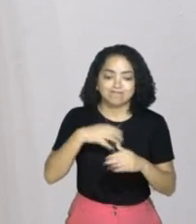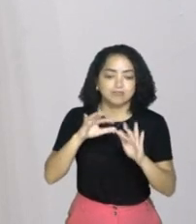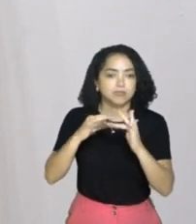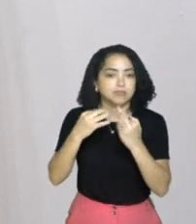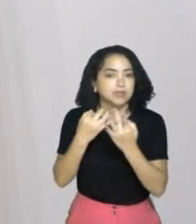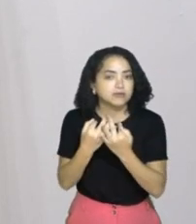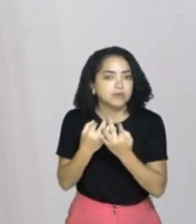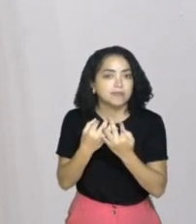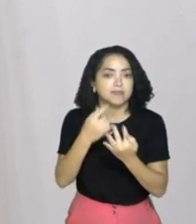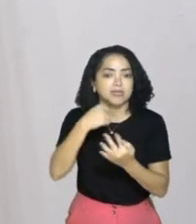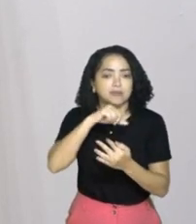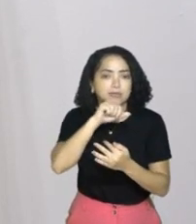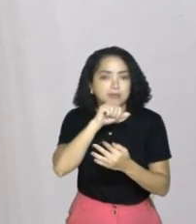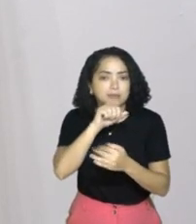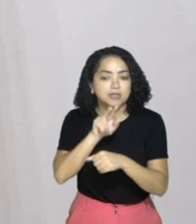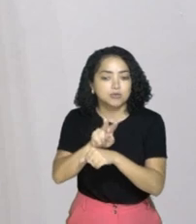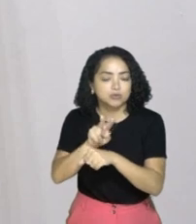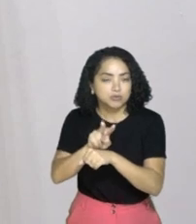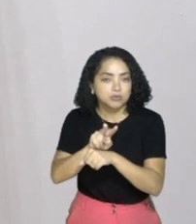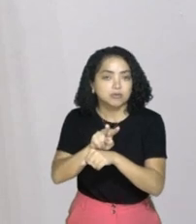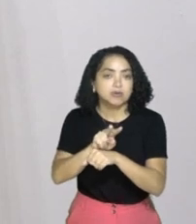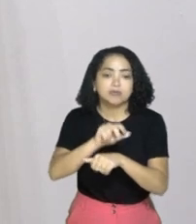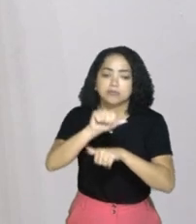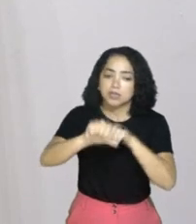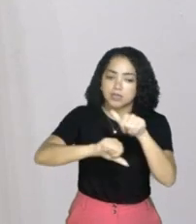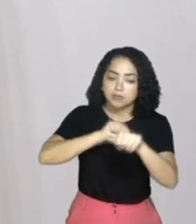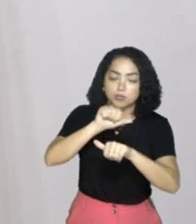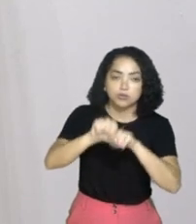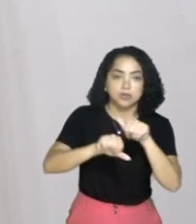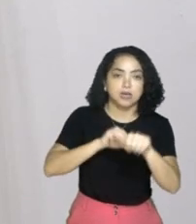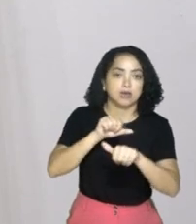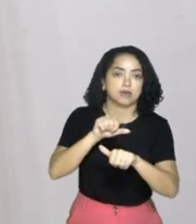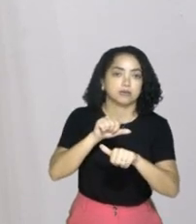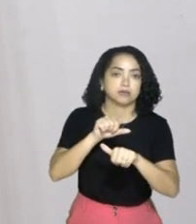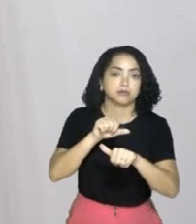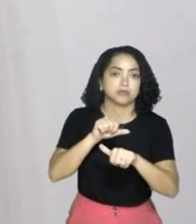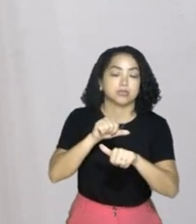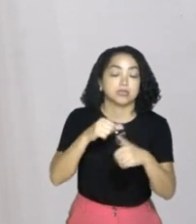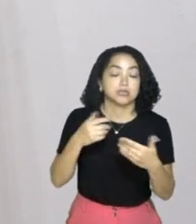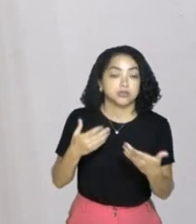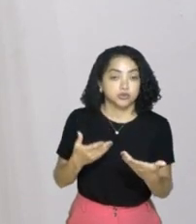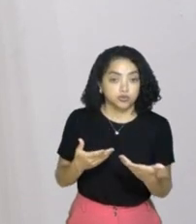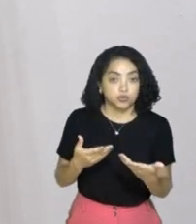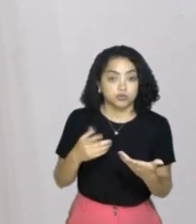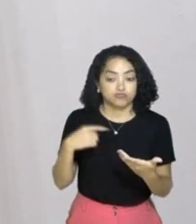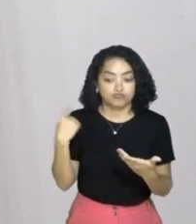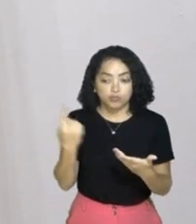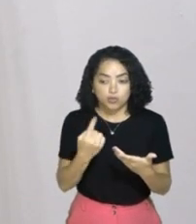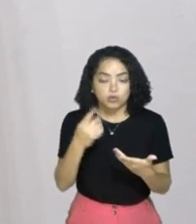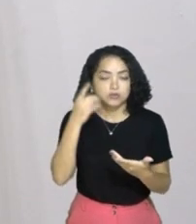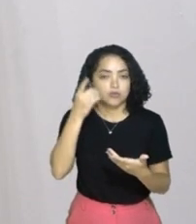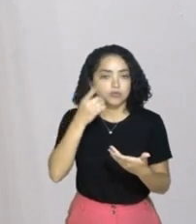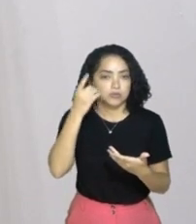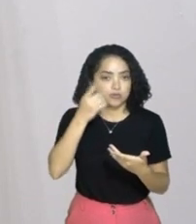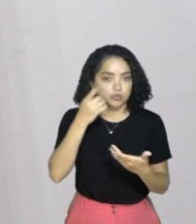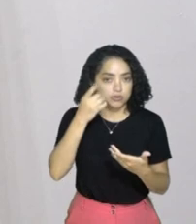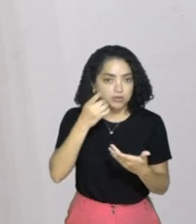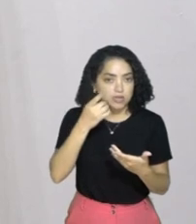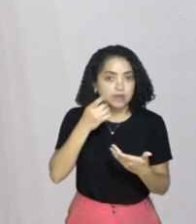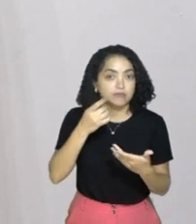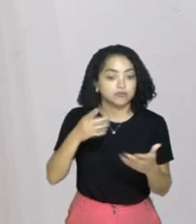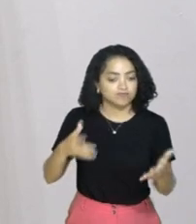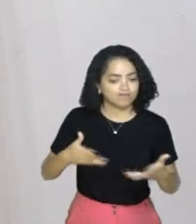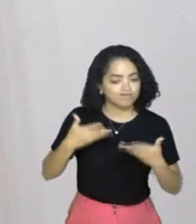cuidadores esta realidade precisa ser modificada de todas as ações que fazemos como parlamentar o que mais nos